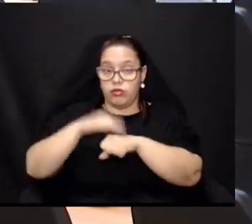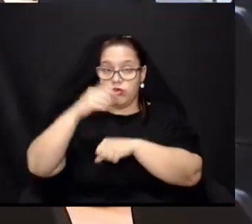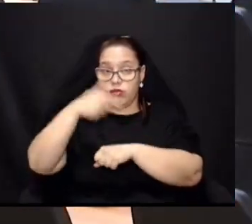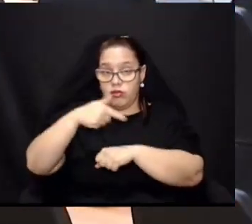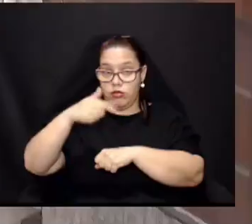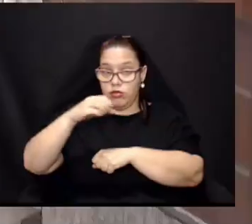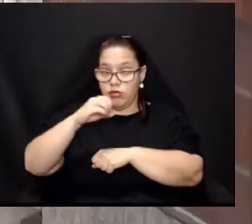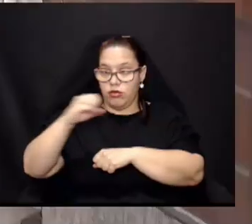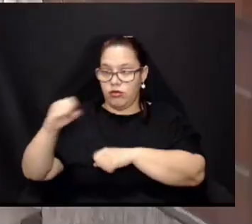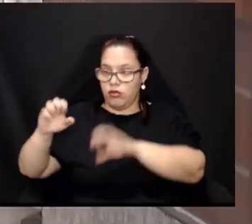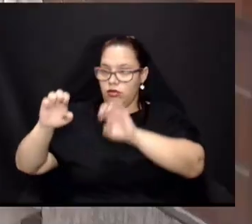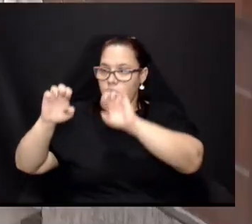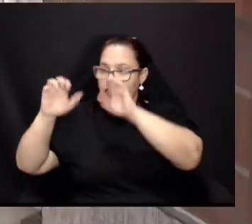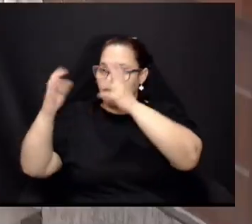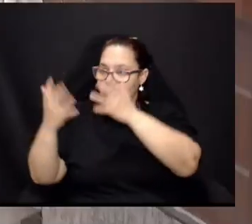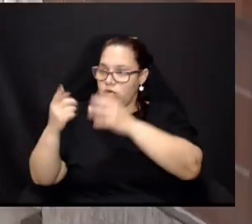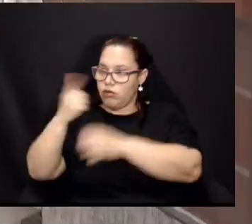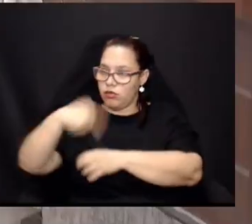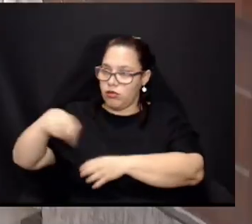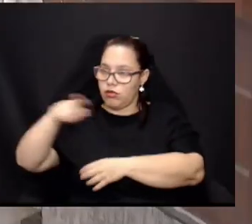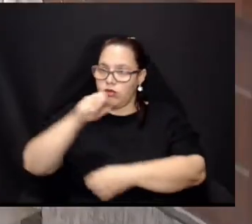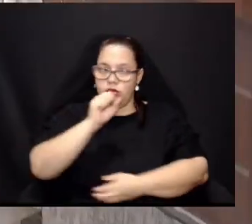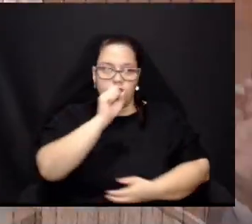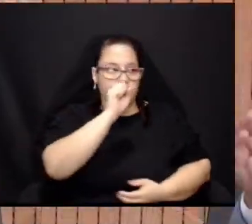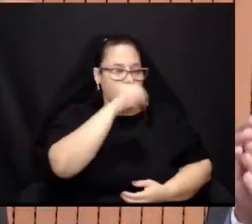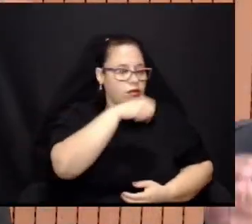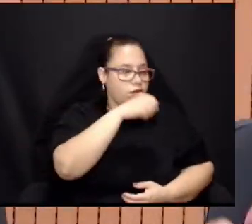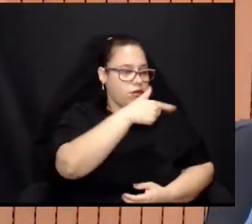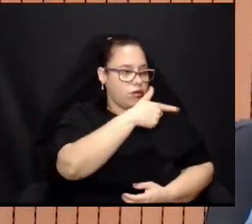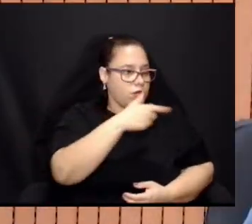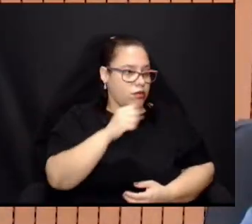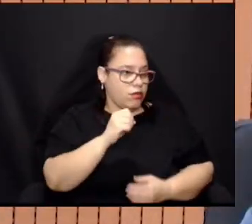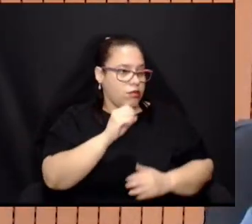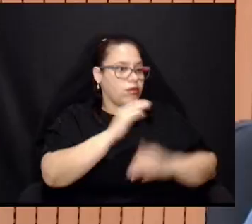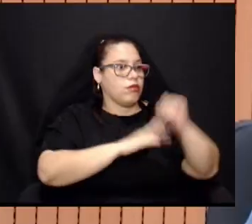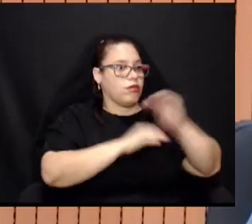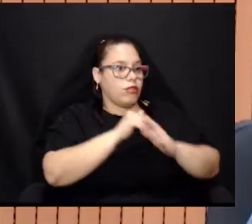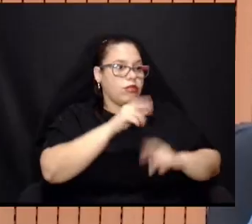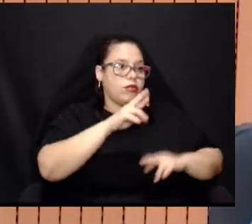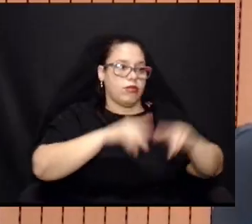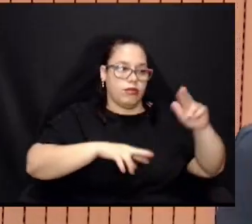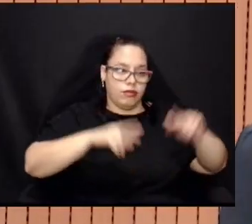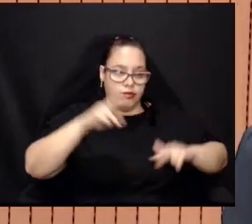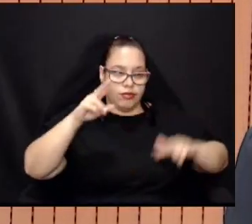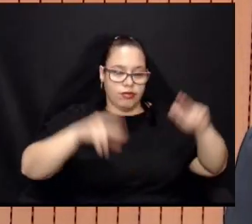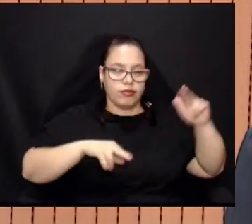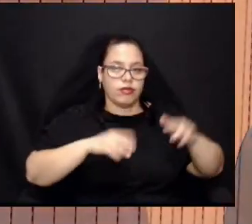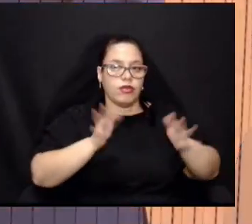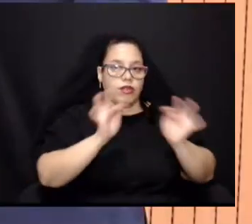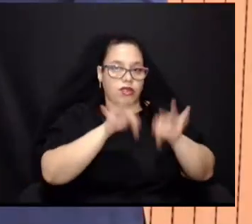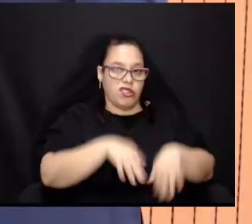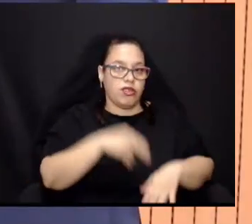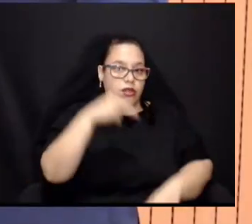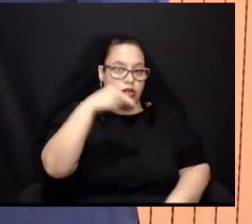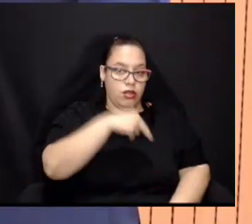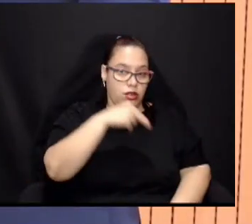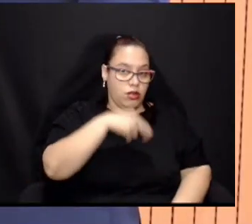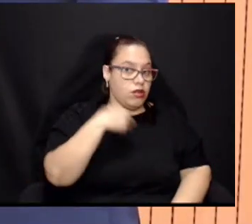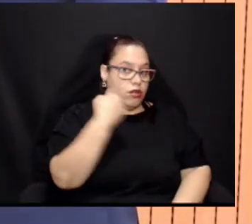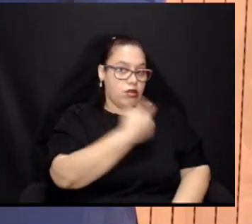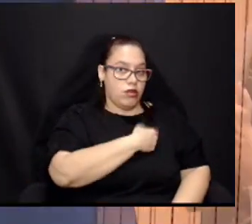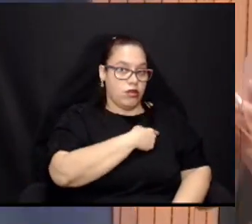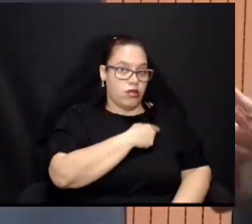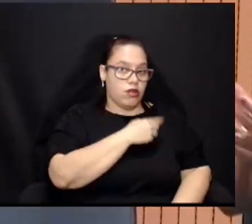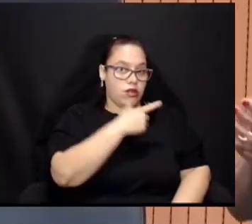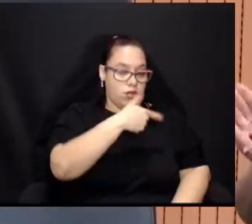realizados por vocês? Isso, exatamente. Como eu falei, é uma área bastante dinâmica, né? Então, até o final de novembro, nós estamos com